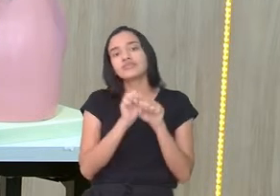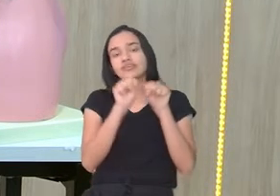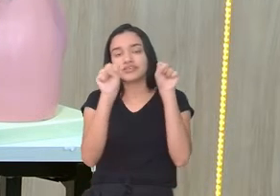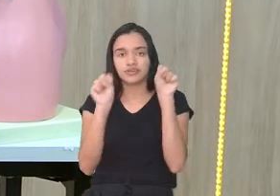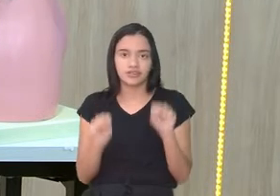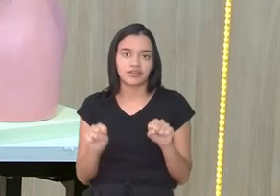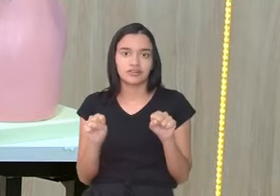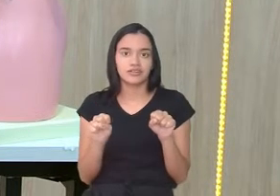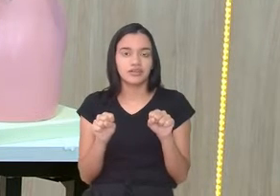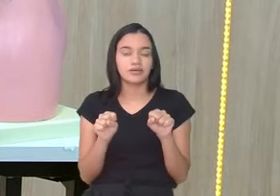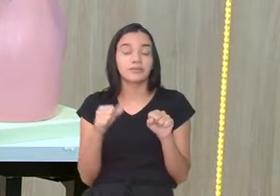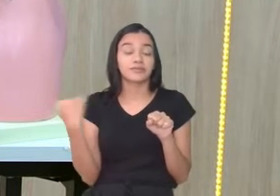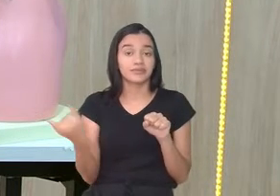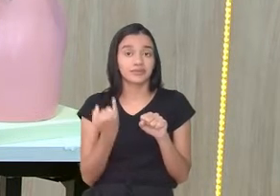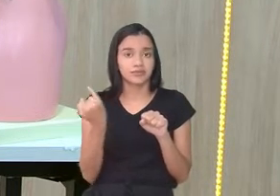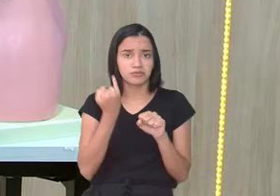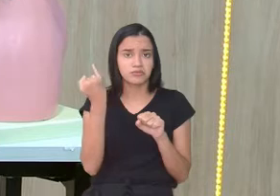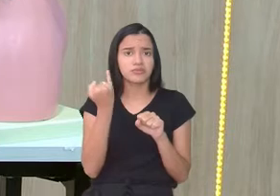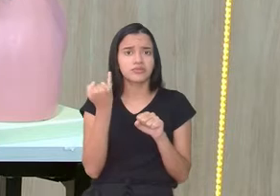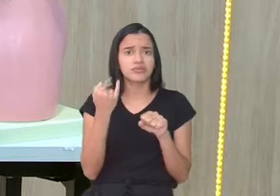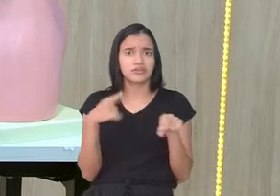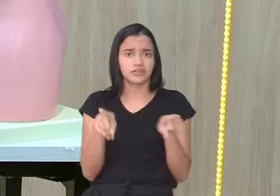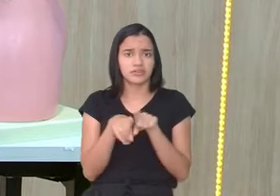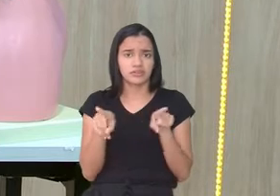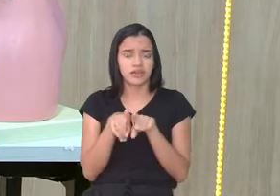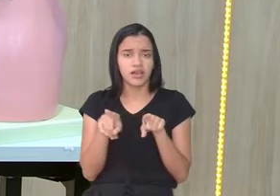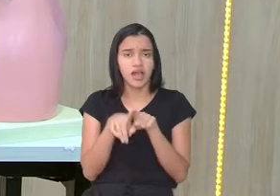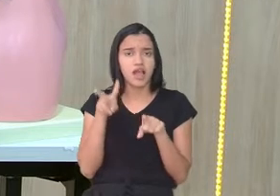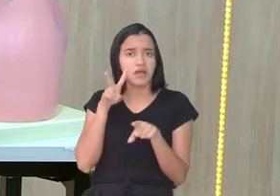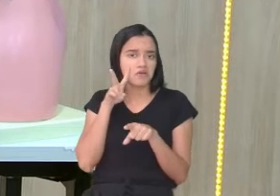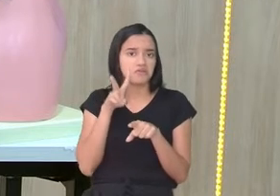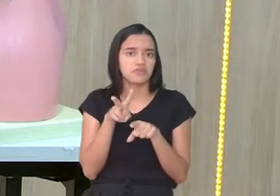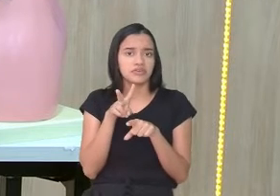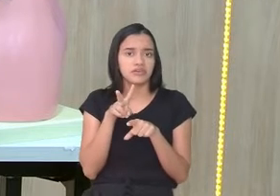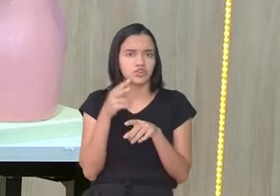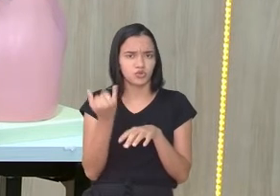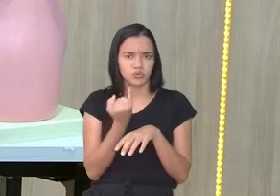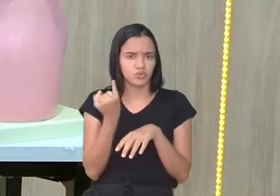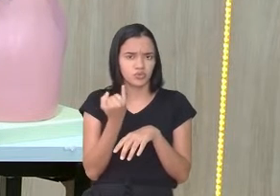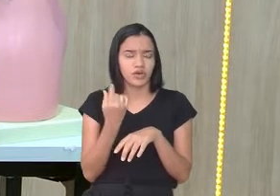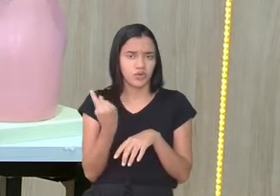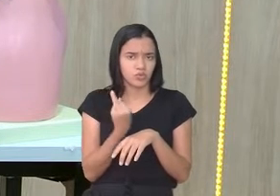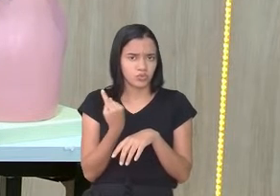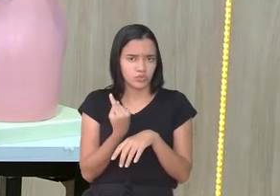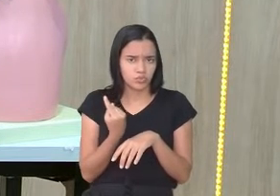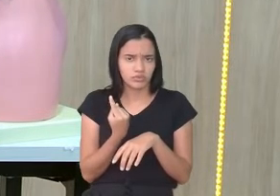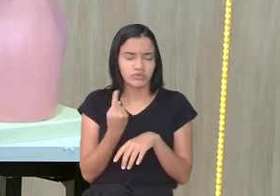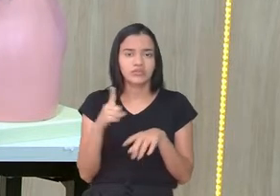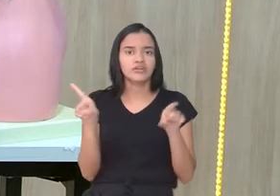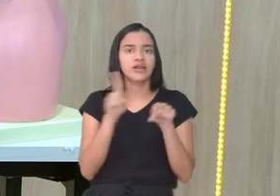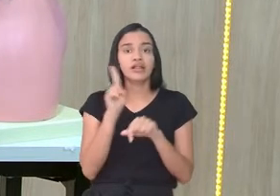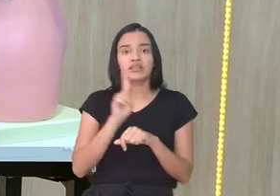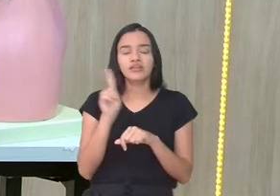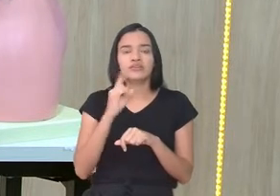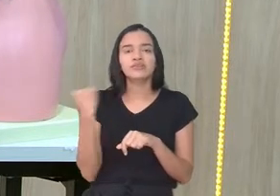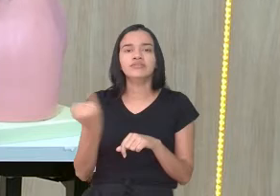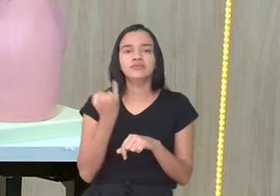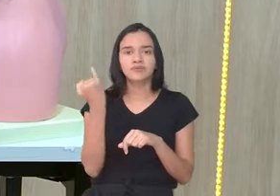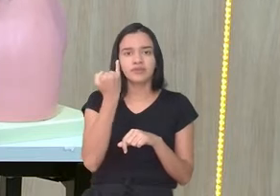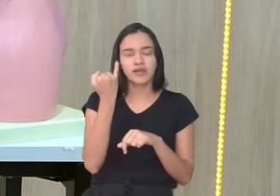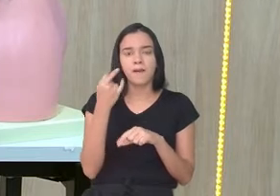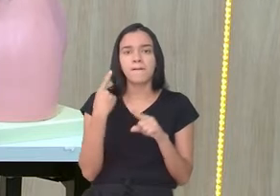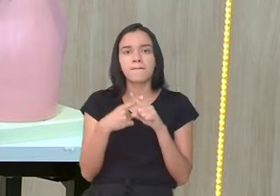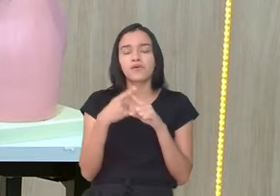também bastante importante, que também a gente vê que ele não atua sozinho, mas é importante porque ele